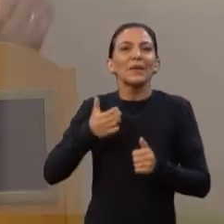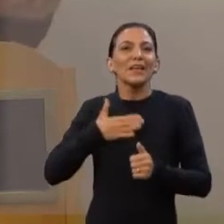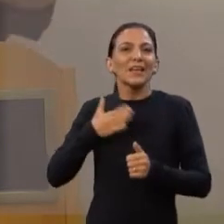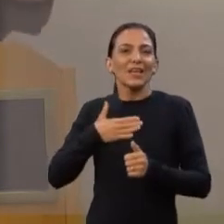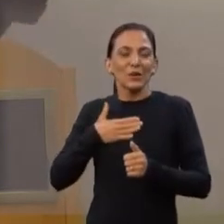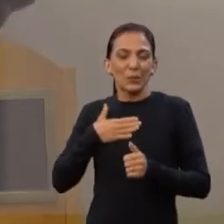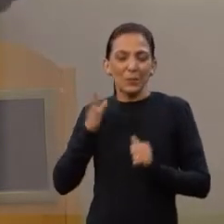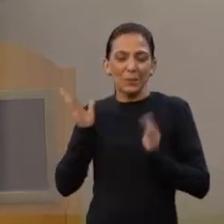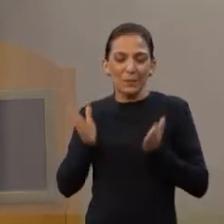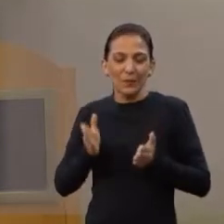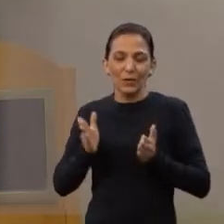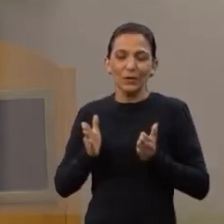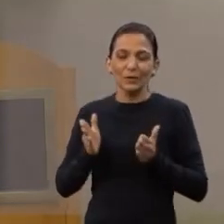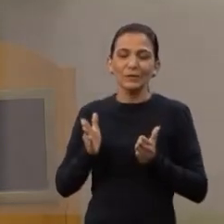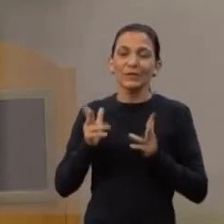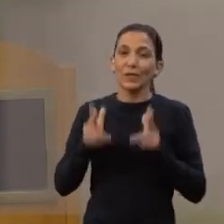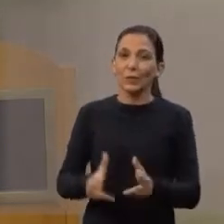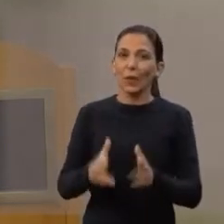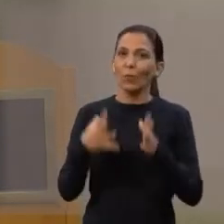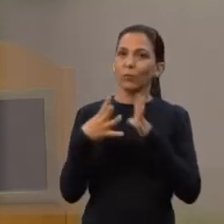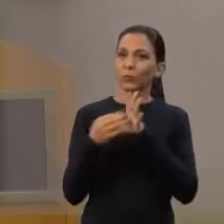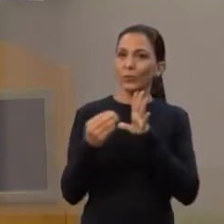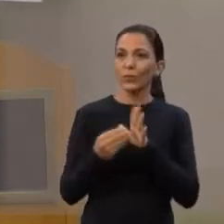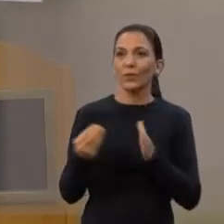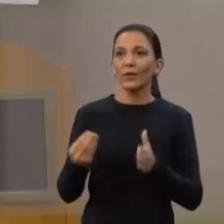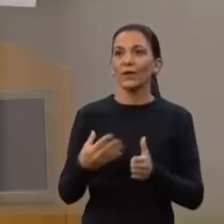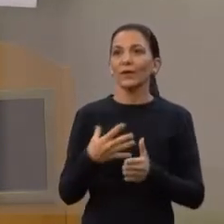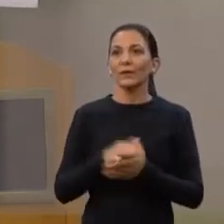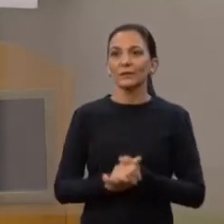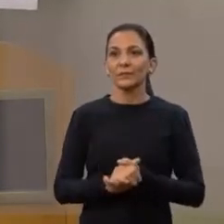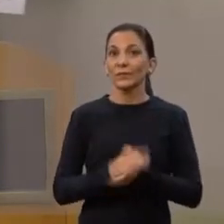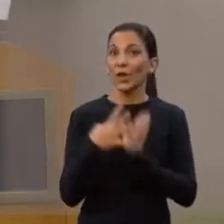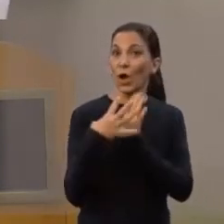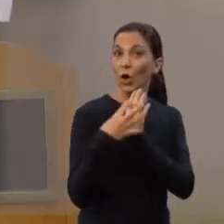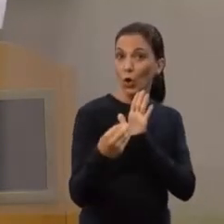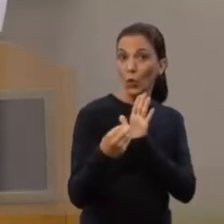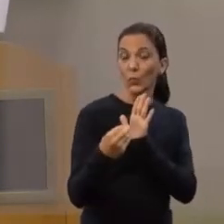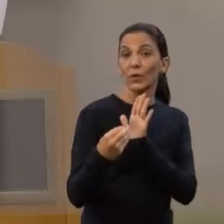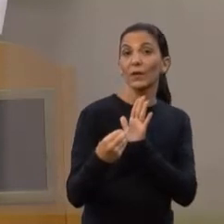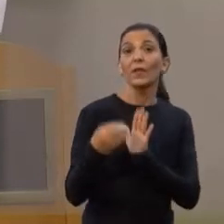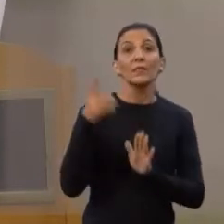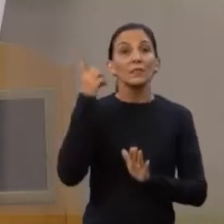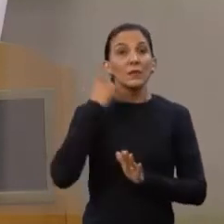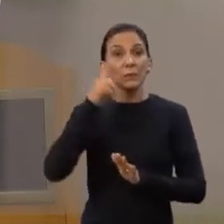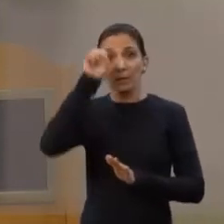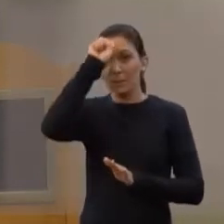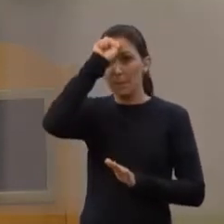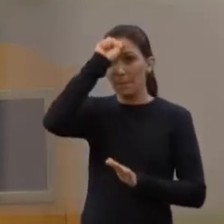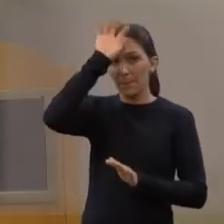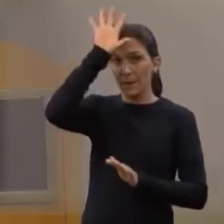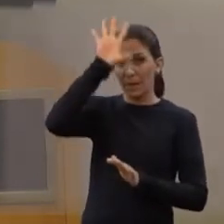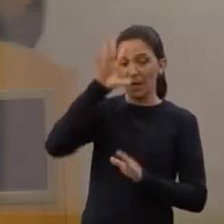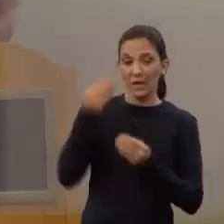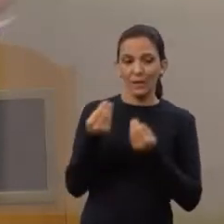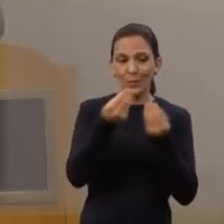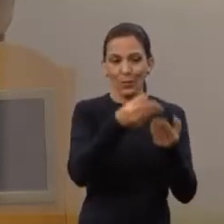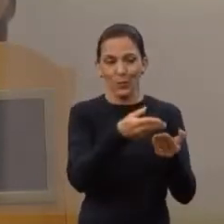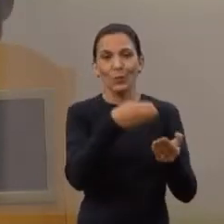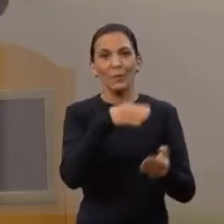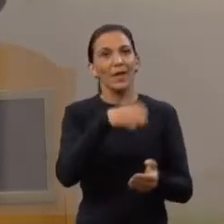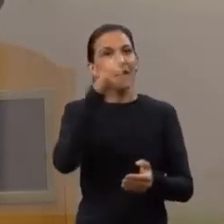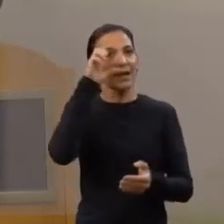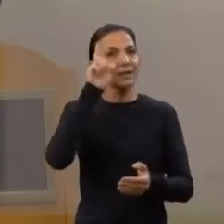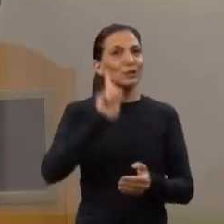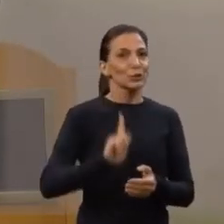tão mais uma vez tô aqui a cópia Gerson do deputado Baleia Rossi que caminhou para vossa excelência também